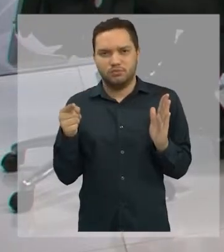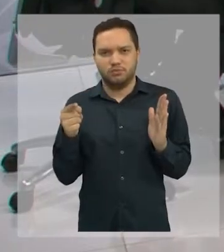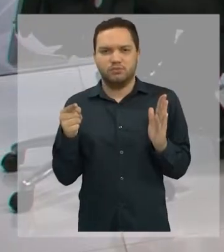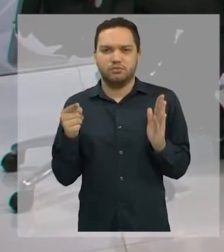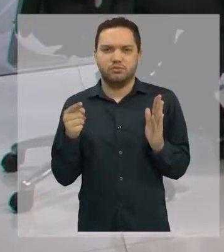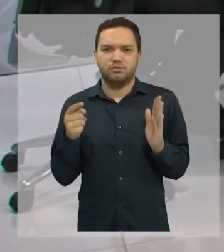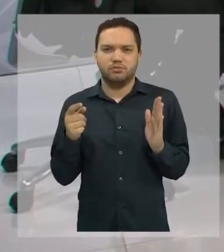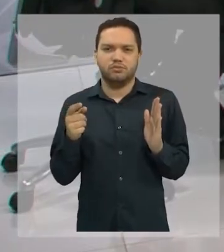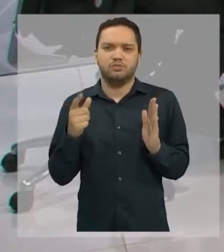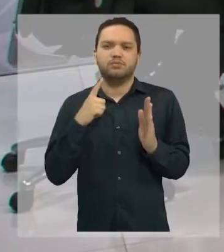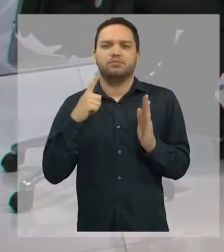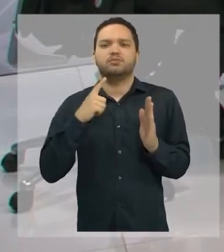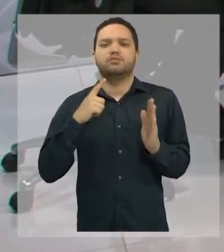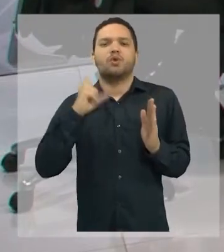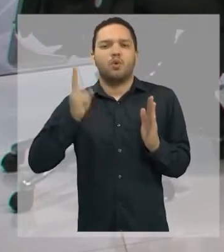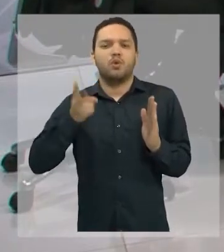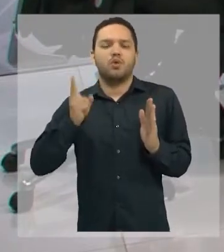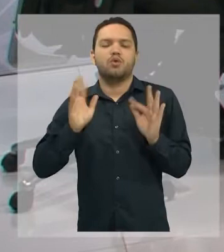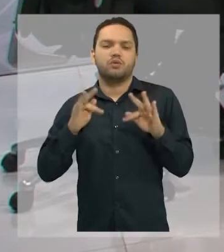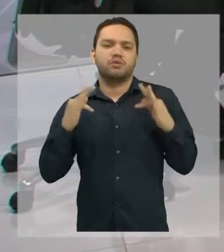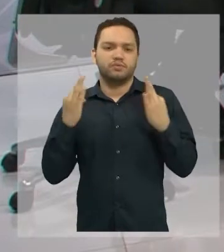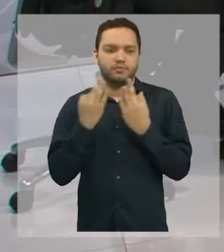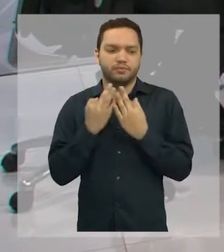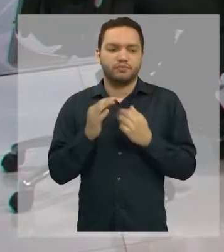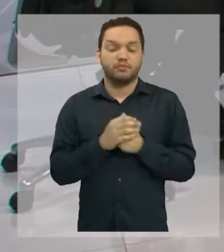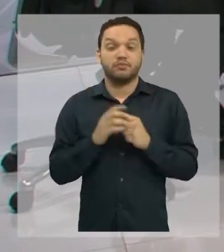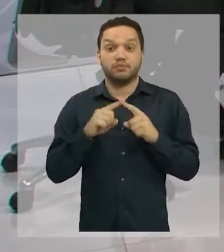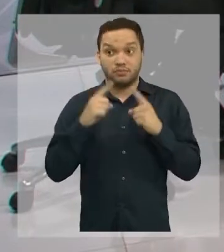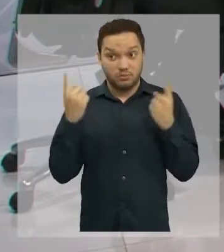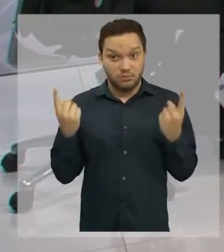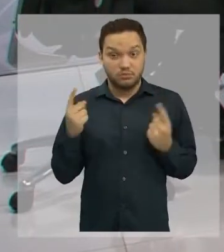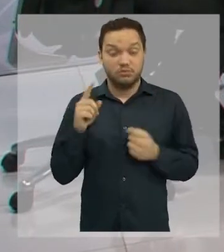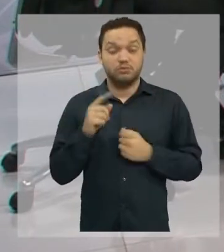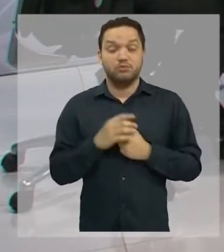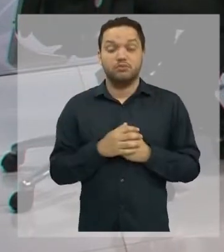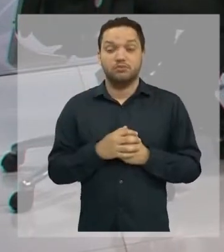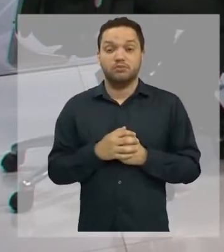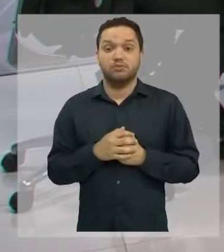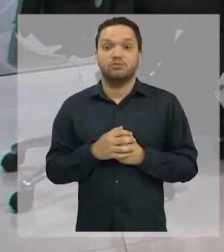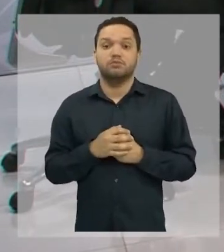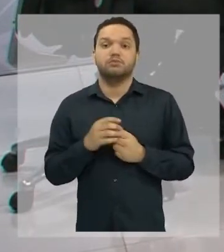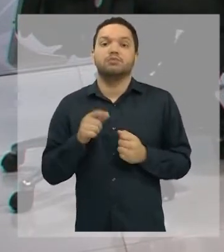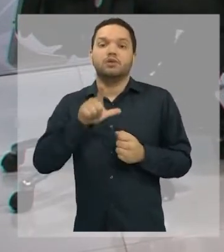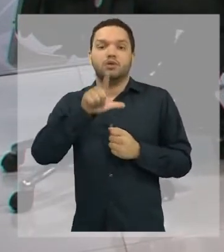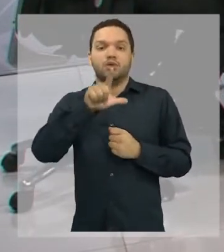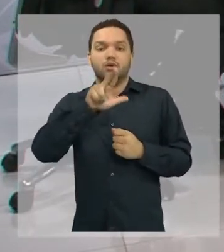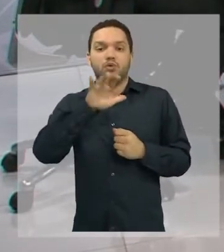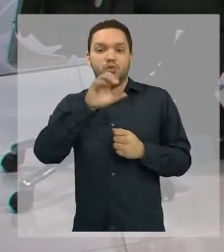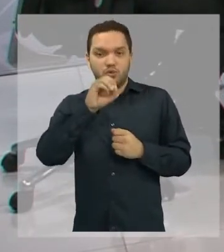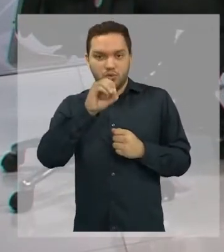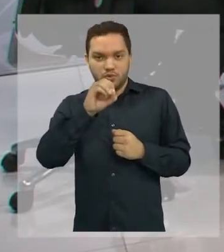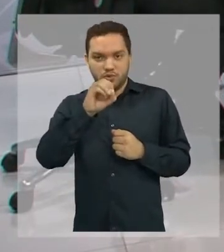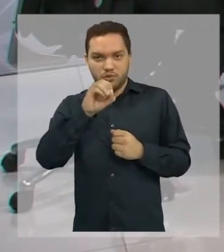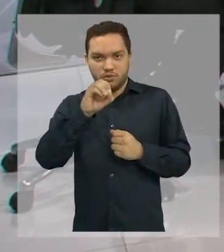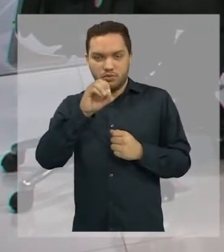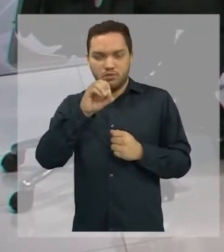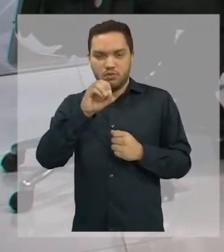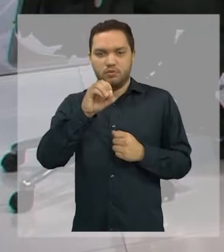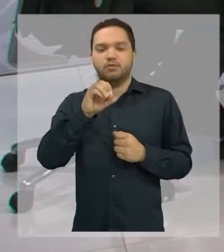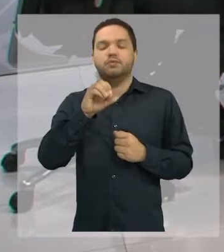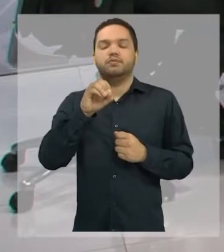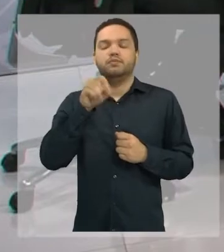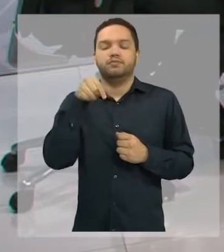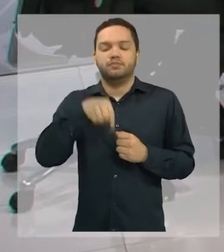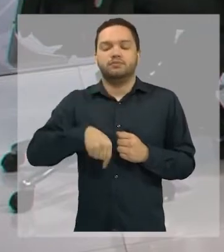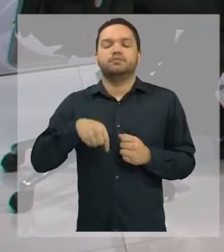mantiveram por até recentemente as suas oligarquias, que eram aqueles que ele patrocinava. Aí você vem Lúcio Alcântara, vem de onde? Vem